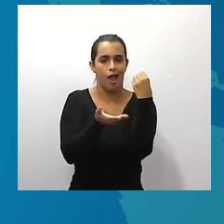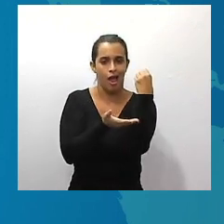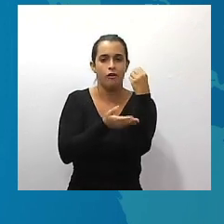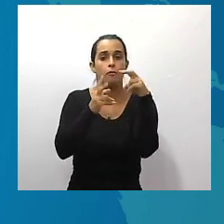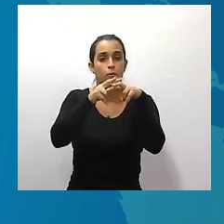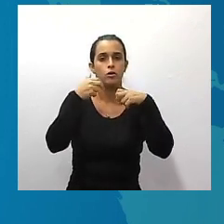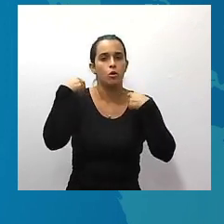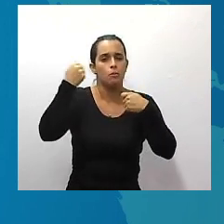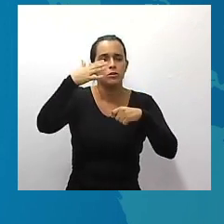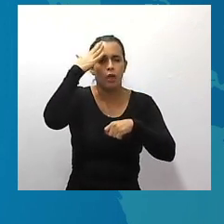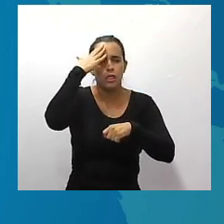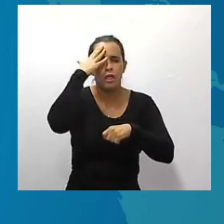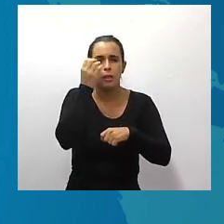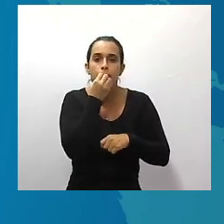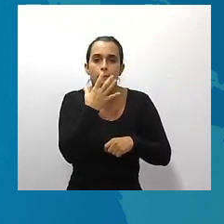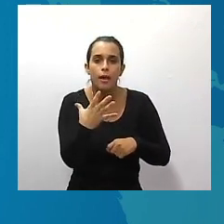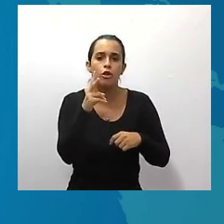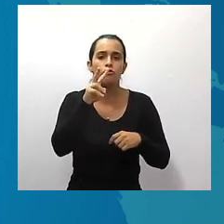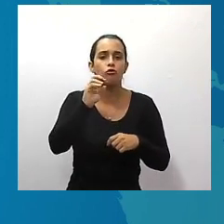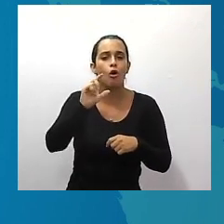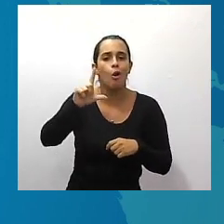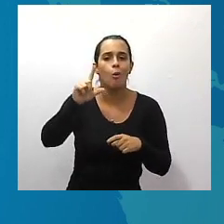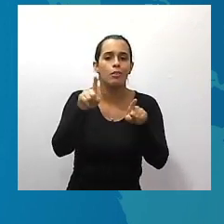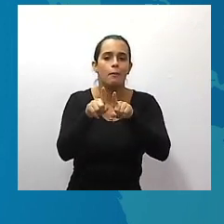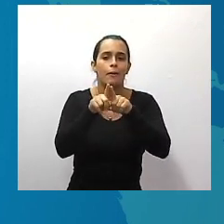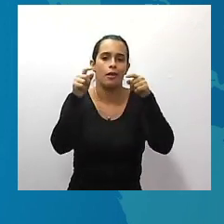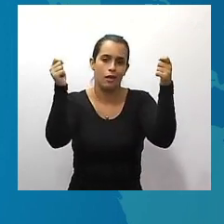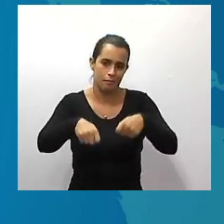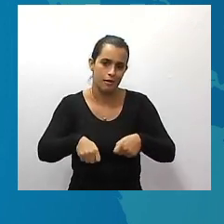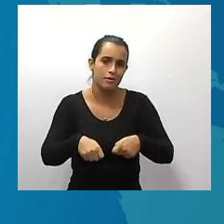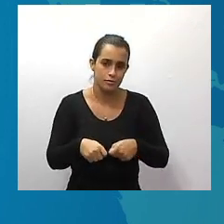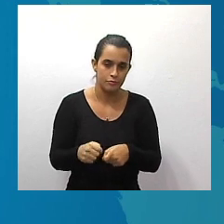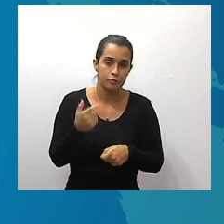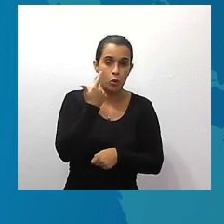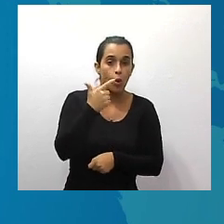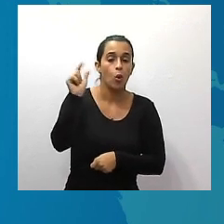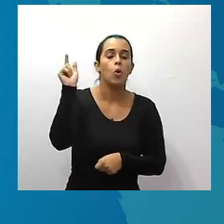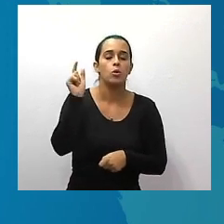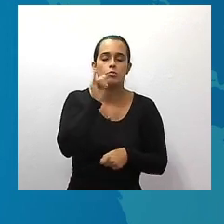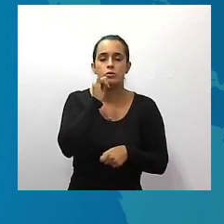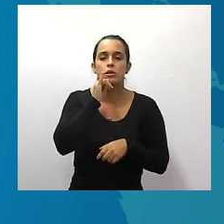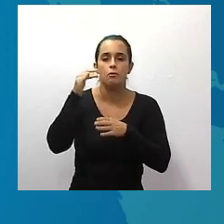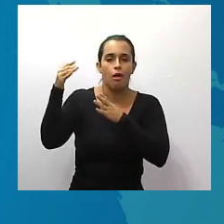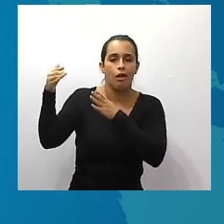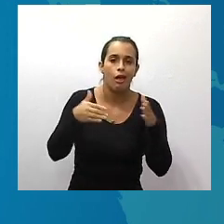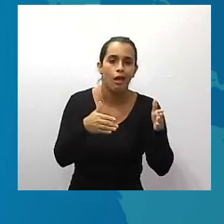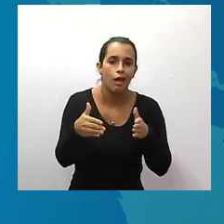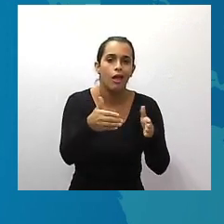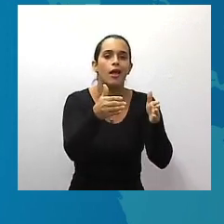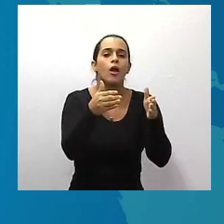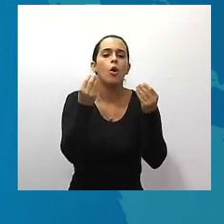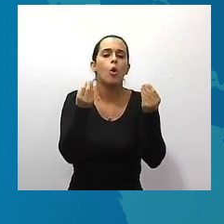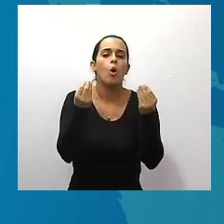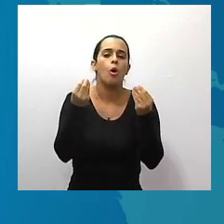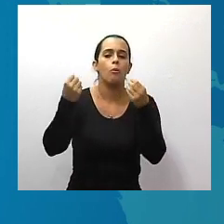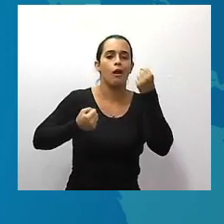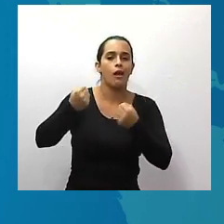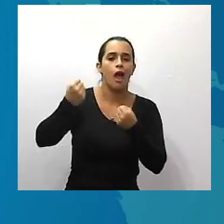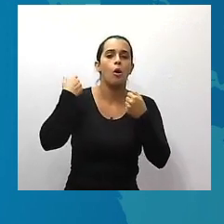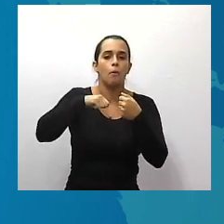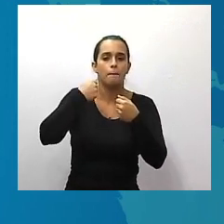faça a sua parte. Antes de você reclamar, economize água, porque outras pessoas estão precisando